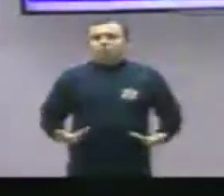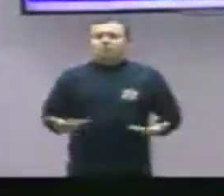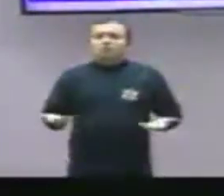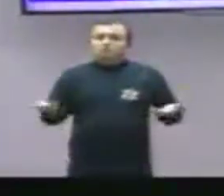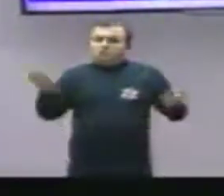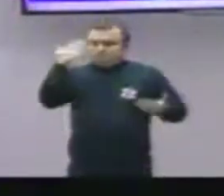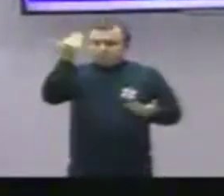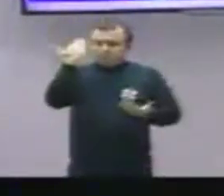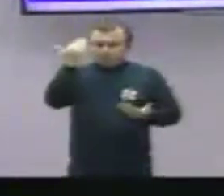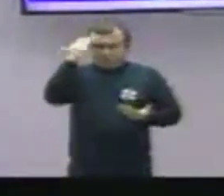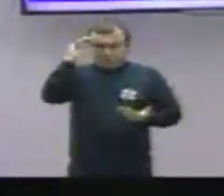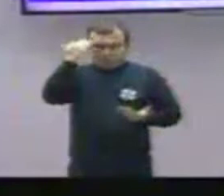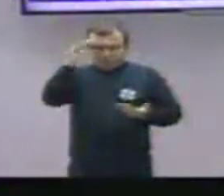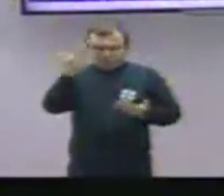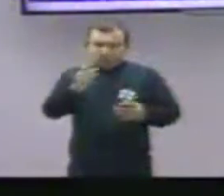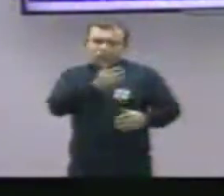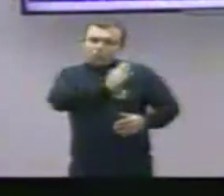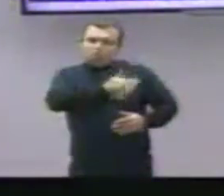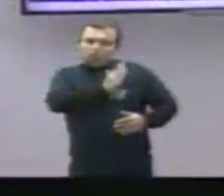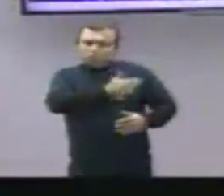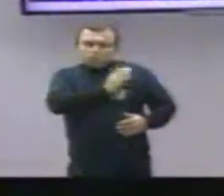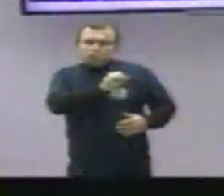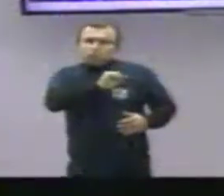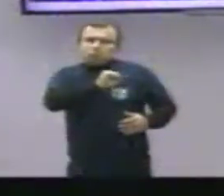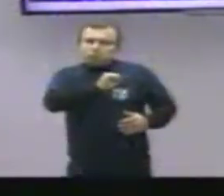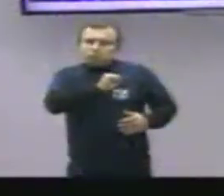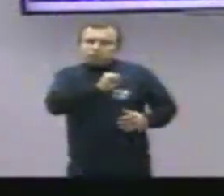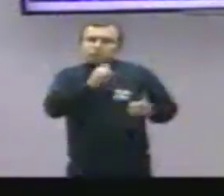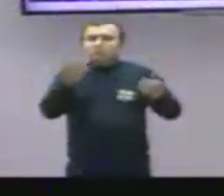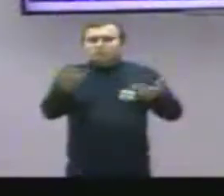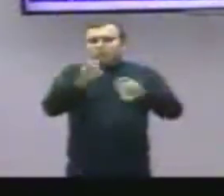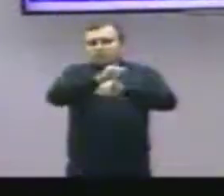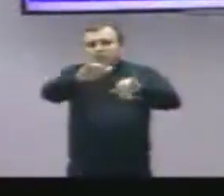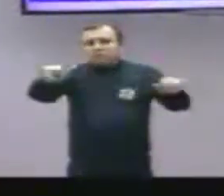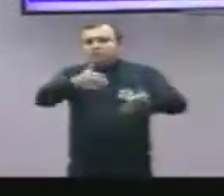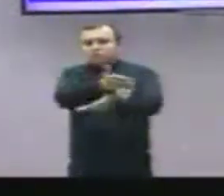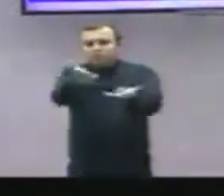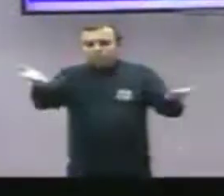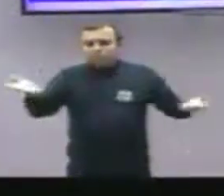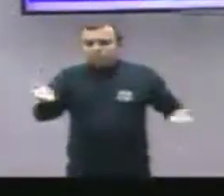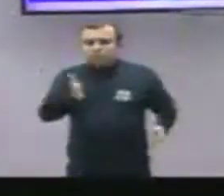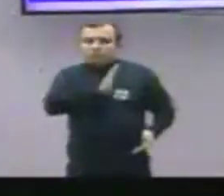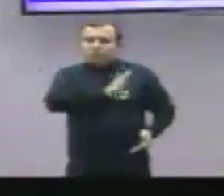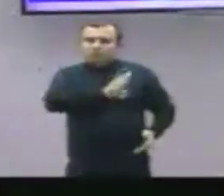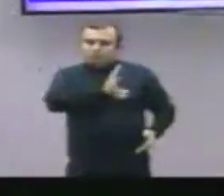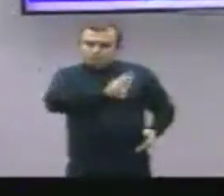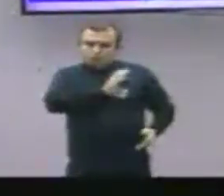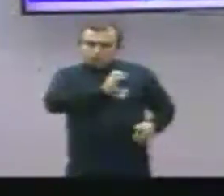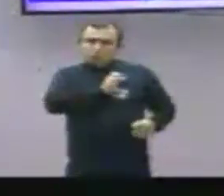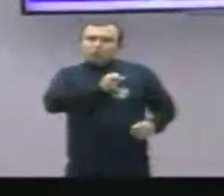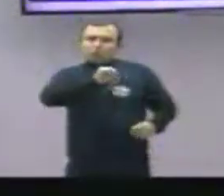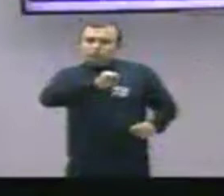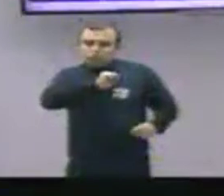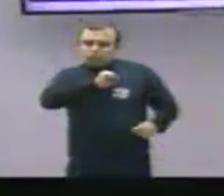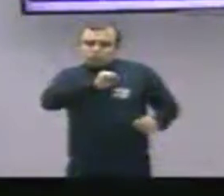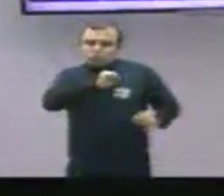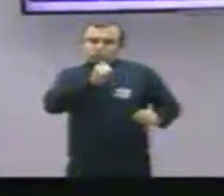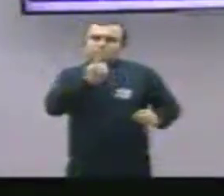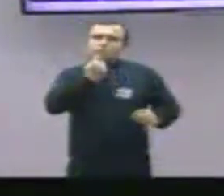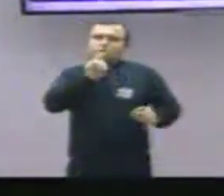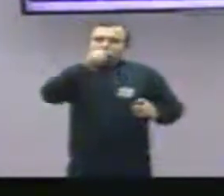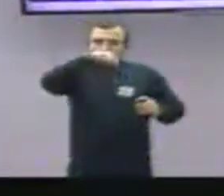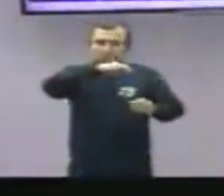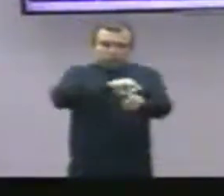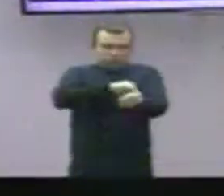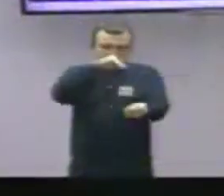gente entender como funciona o nosso coração, quero dizer para você que o nosso coração é um músculo que bombeia sangue para todo o nosso corpo. Então,